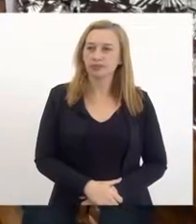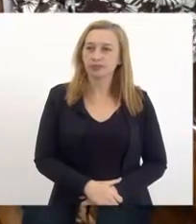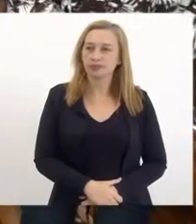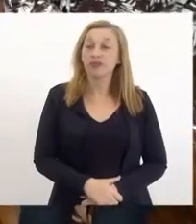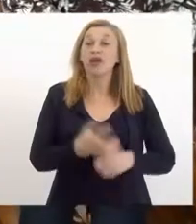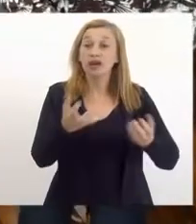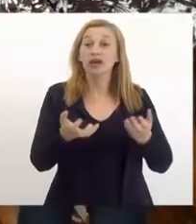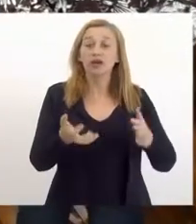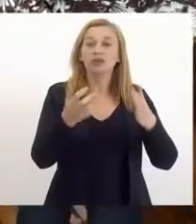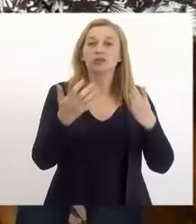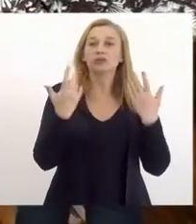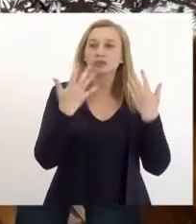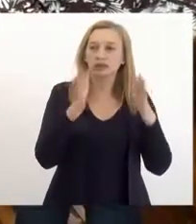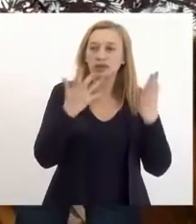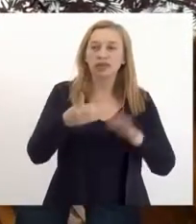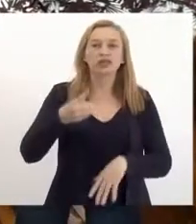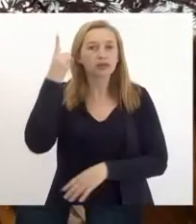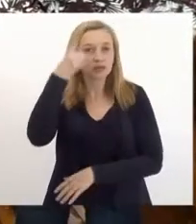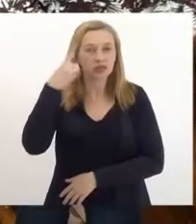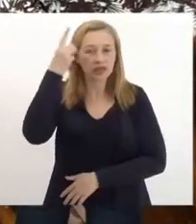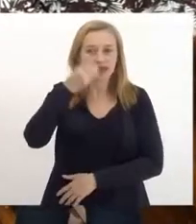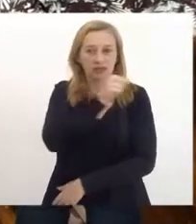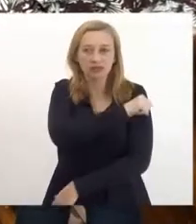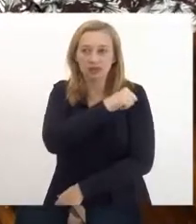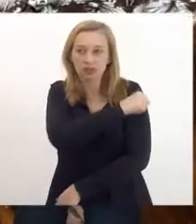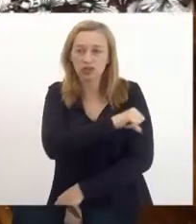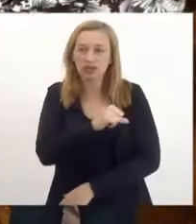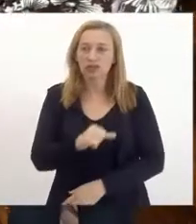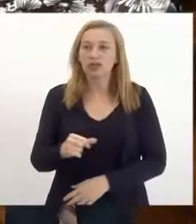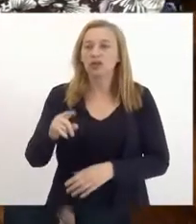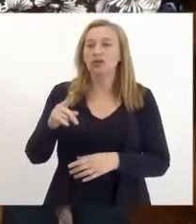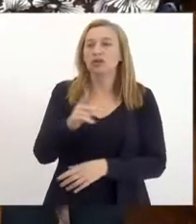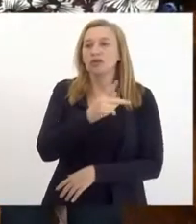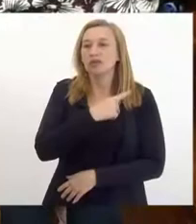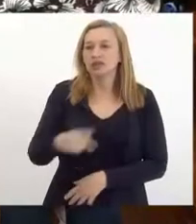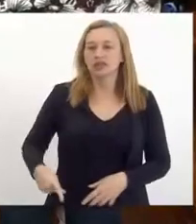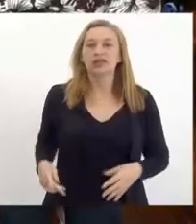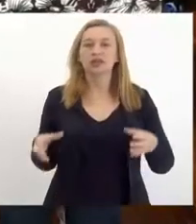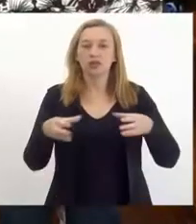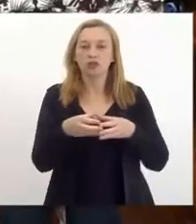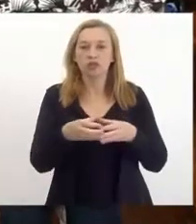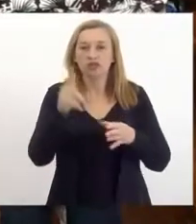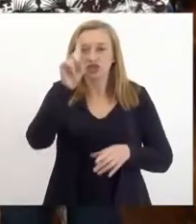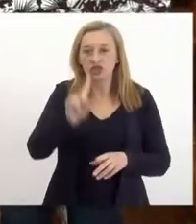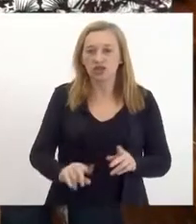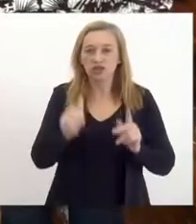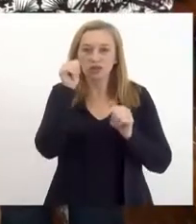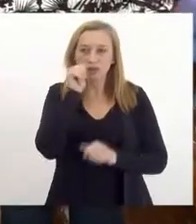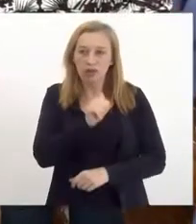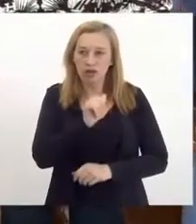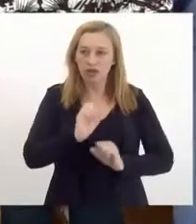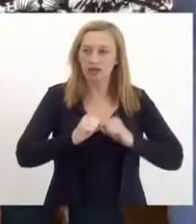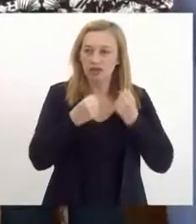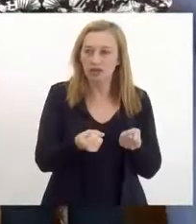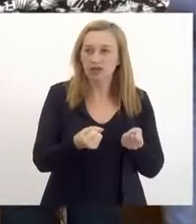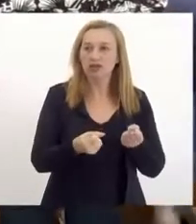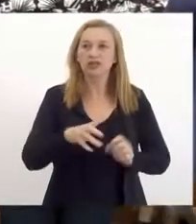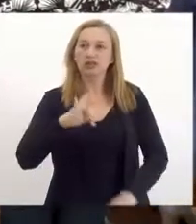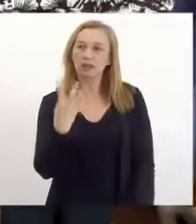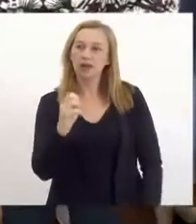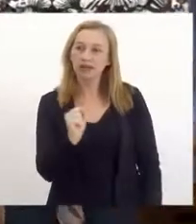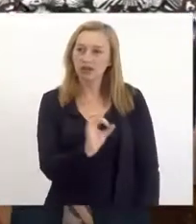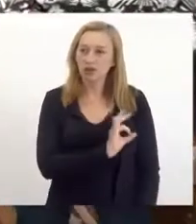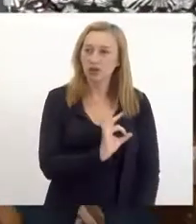Quero saudar aqui a deputada enfermeira Regiane, que é presidente da Comissão de Defesa dos Direitos da Mulher, sua excelência deputada Marta